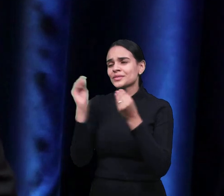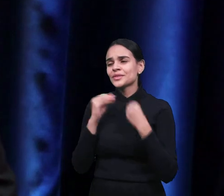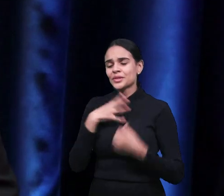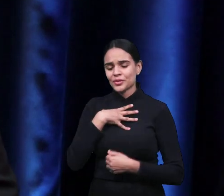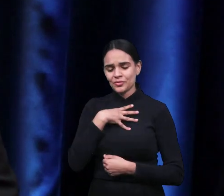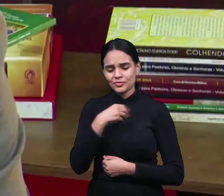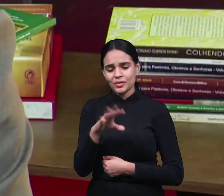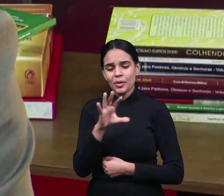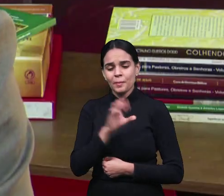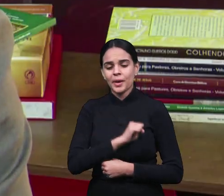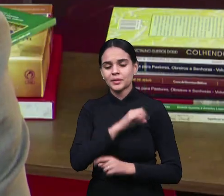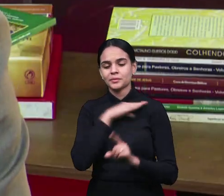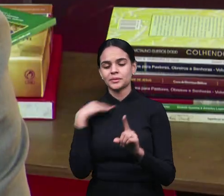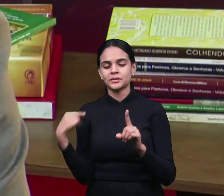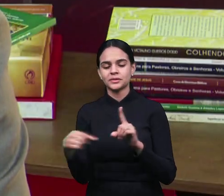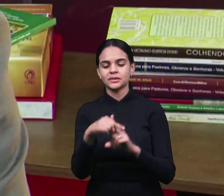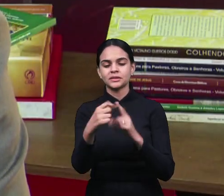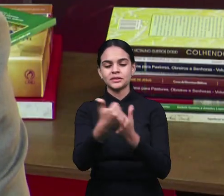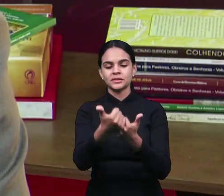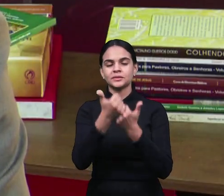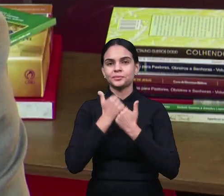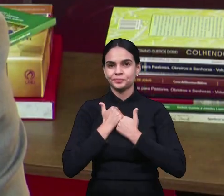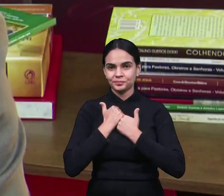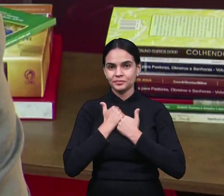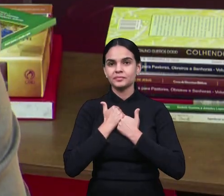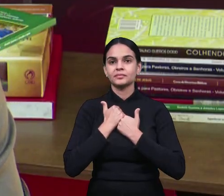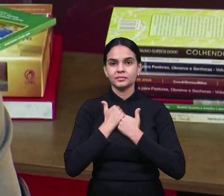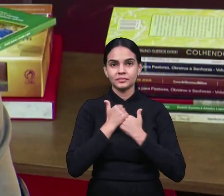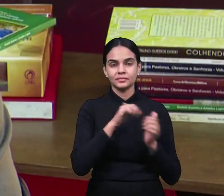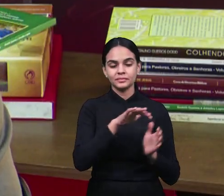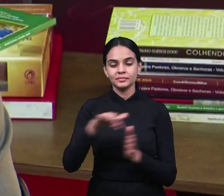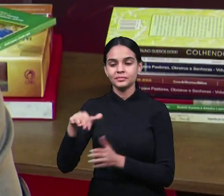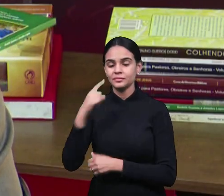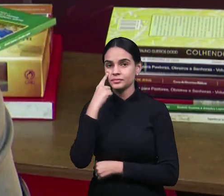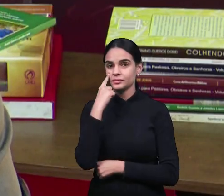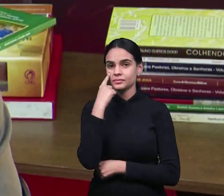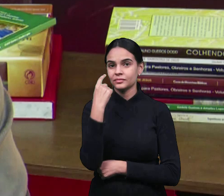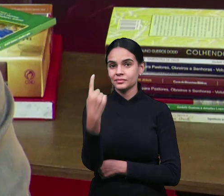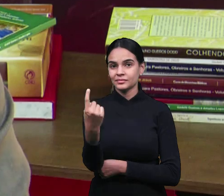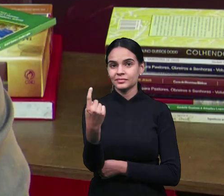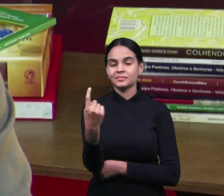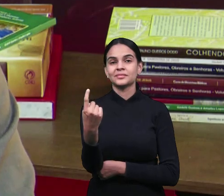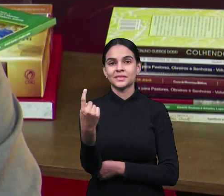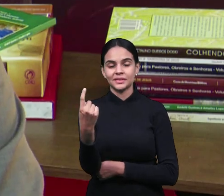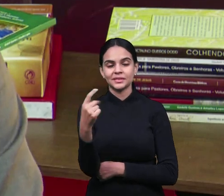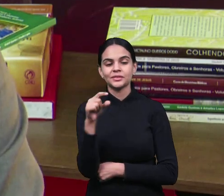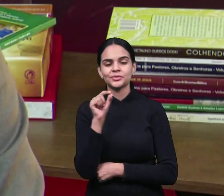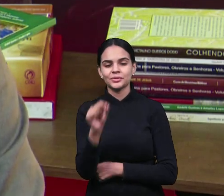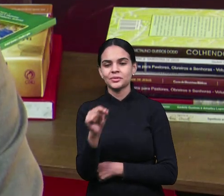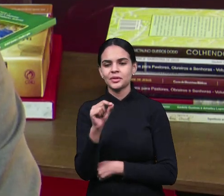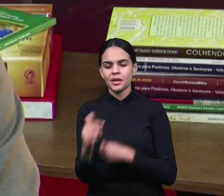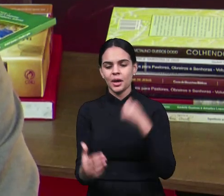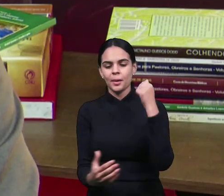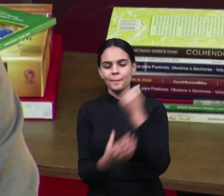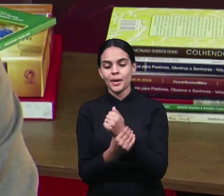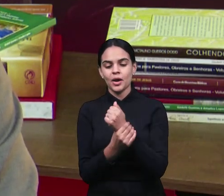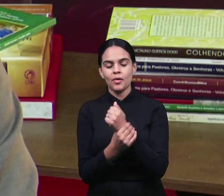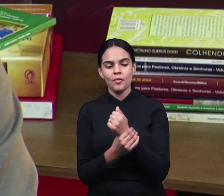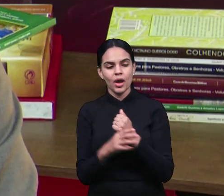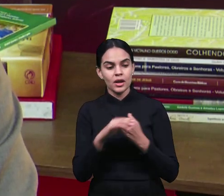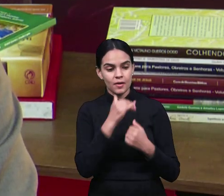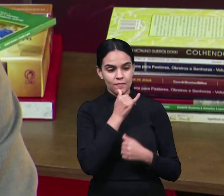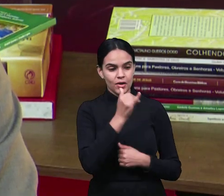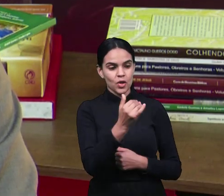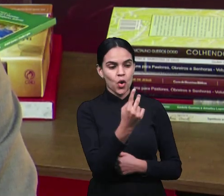lugar. E é interessante, já fechando aqui, essa expressão, né? Ficai-vos aqui com o jumento. E nós vivemos